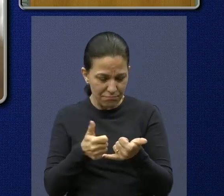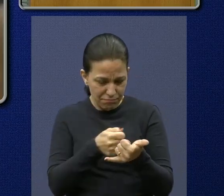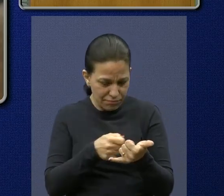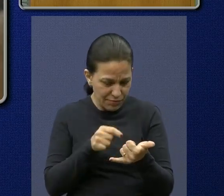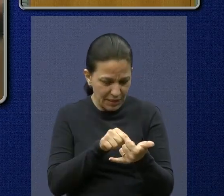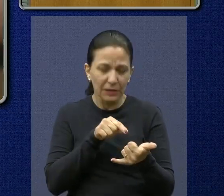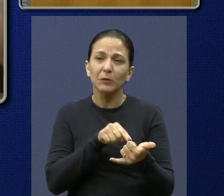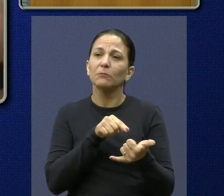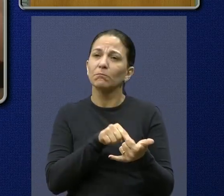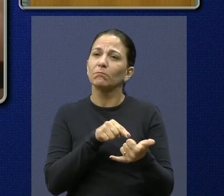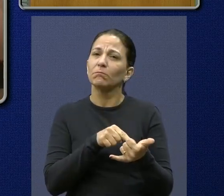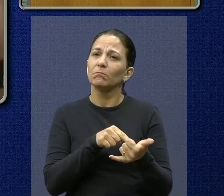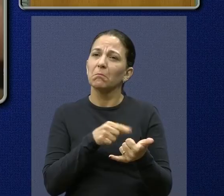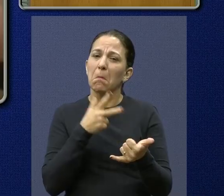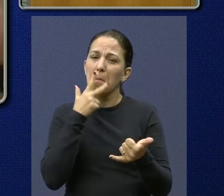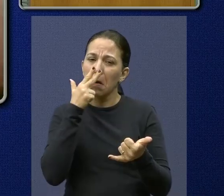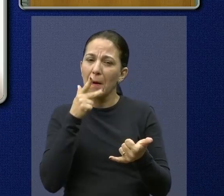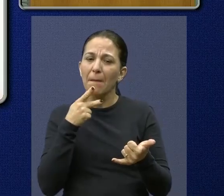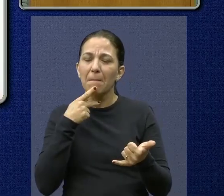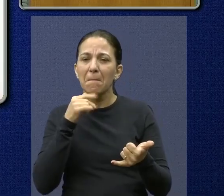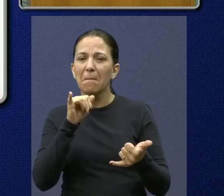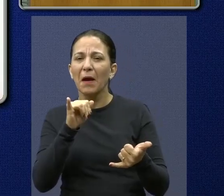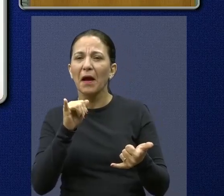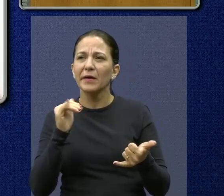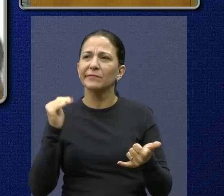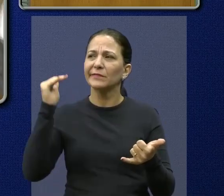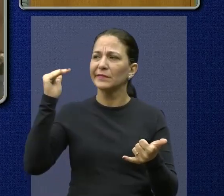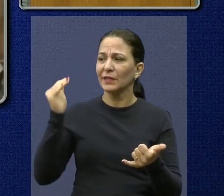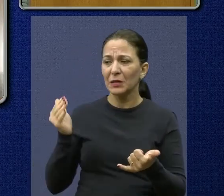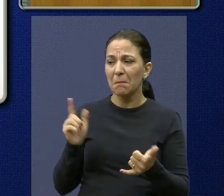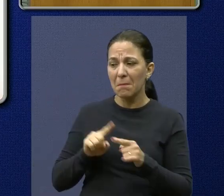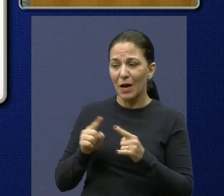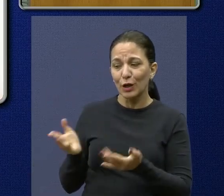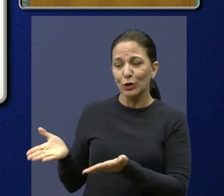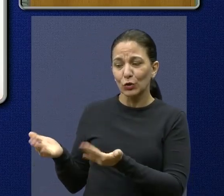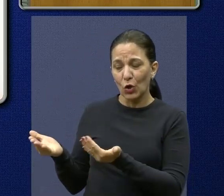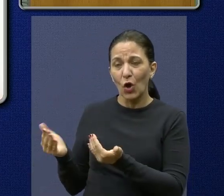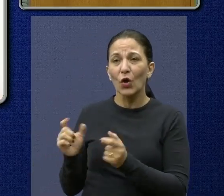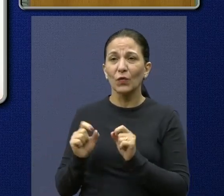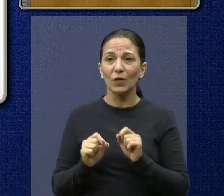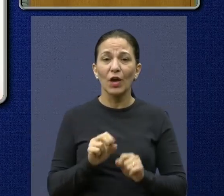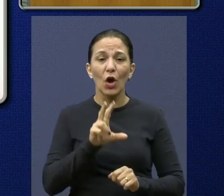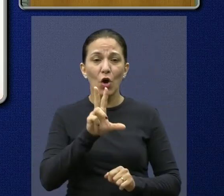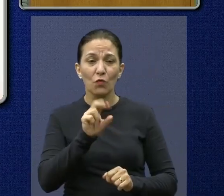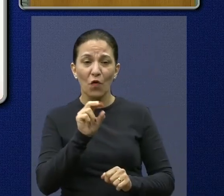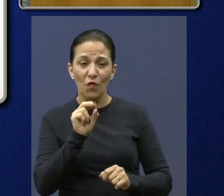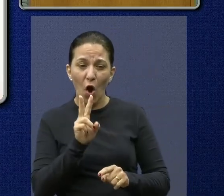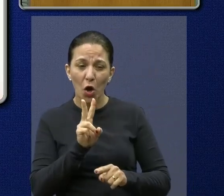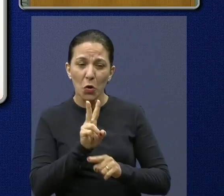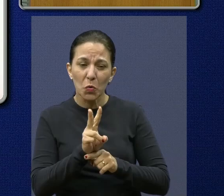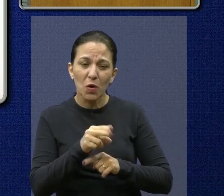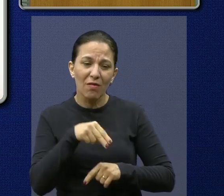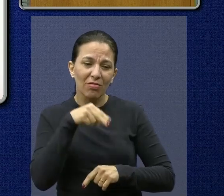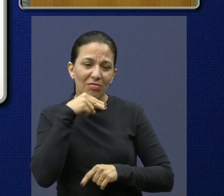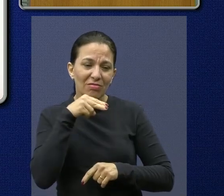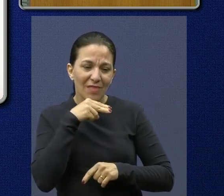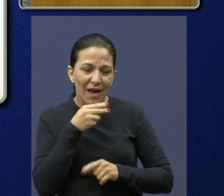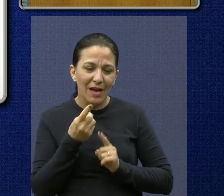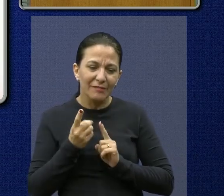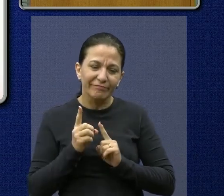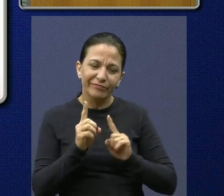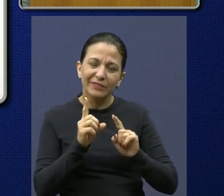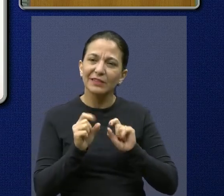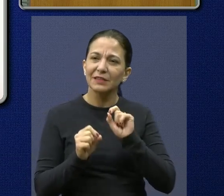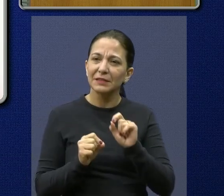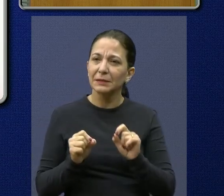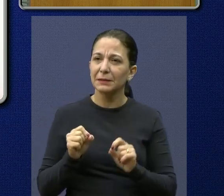joga, se passando pelo pai. Né? Muita pega lá da avó, a avó que cuida do neto, que fica ali acompanhando ele. Ele vai